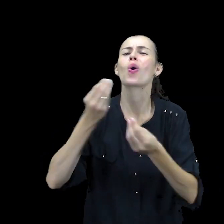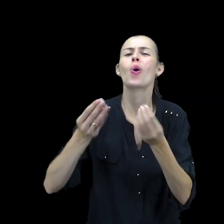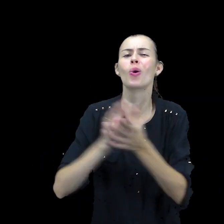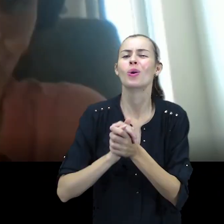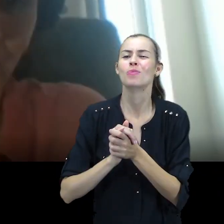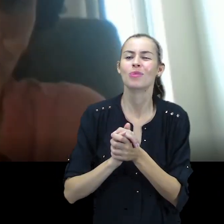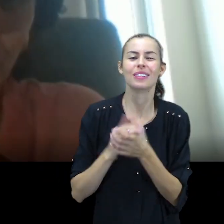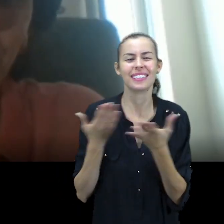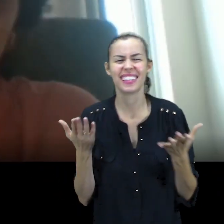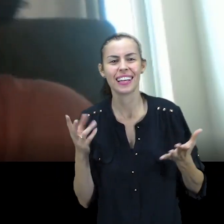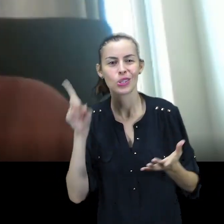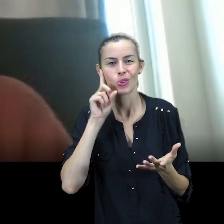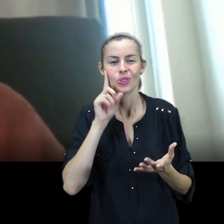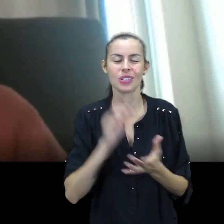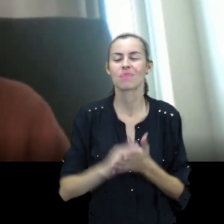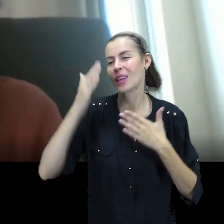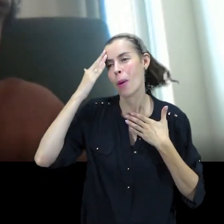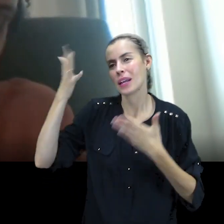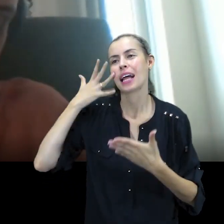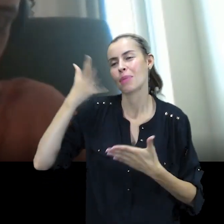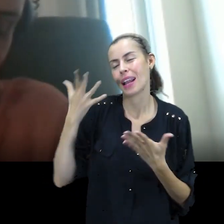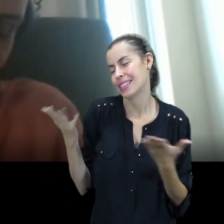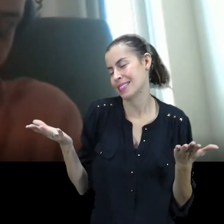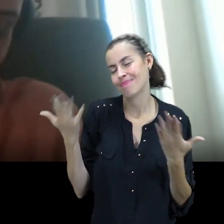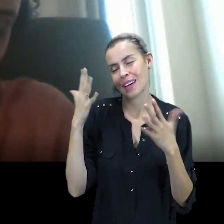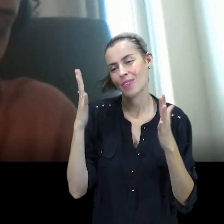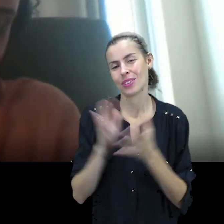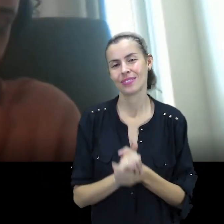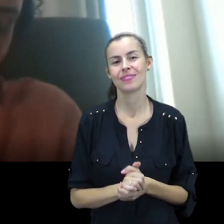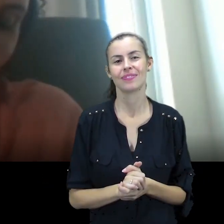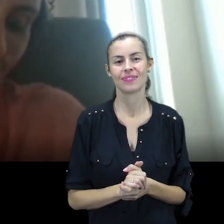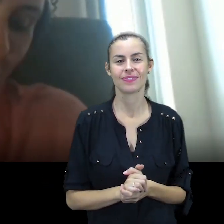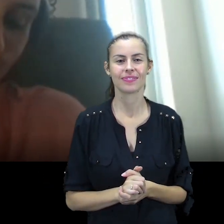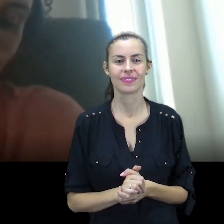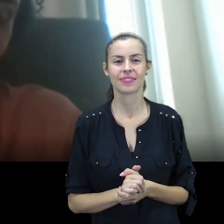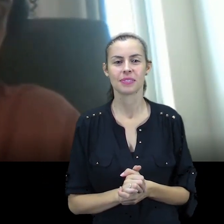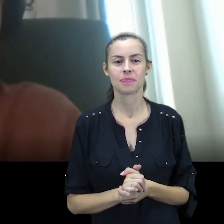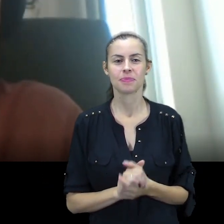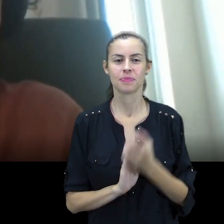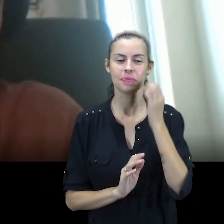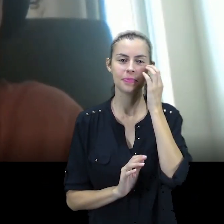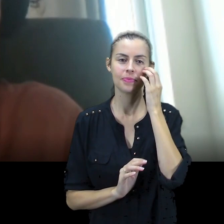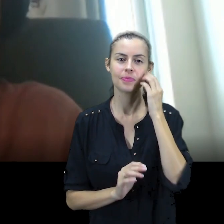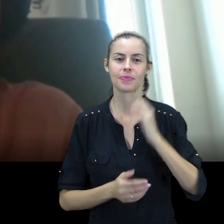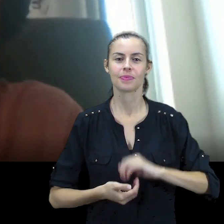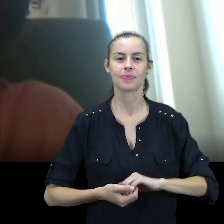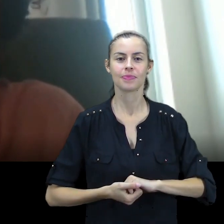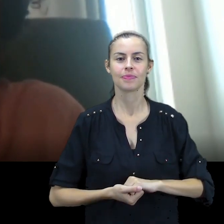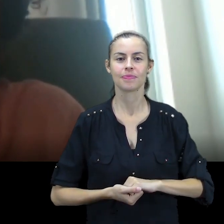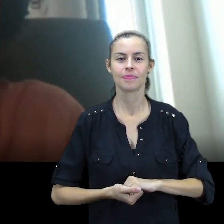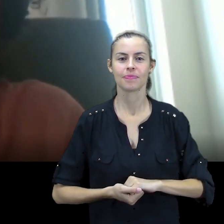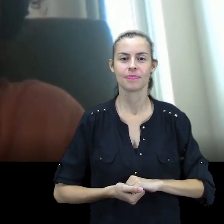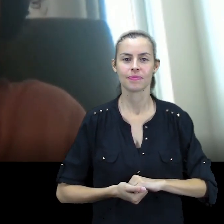Vou responder já, então, viu? Então, Laura, obrigada pelas considerações. De fato,